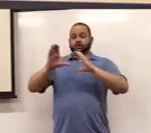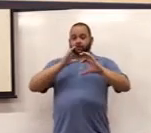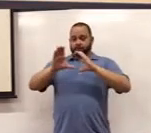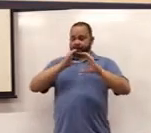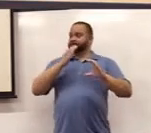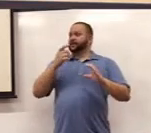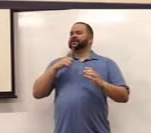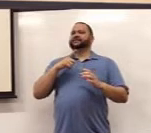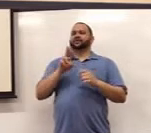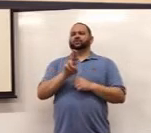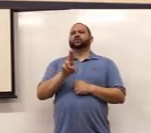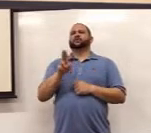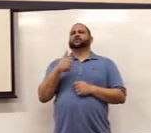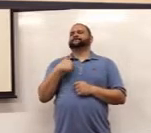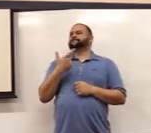Como tem um nome para isso?